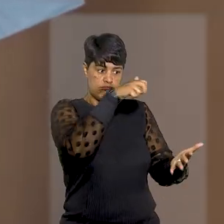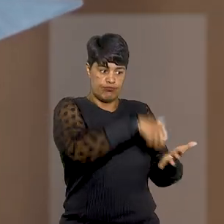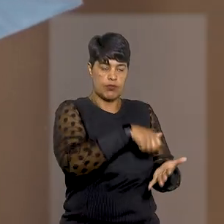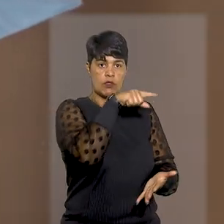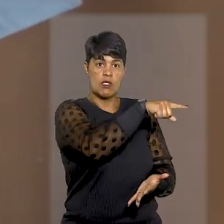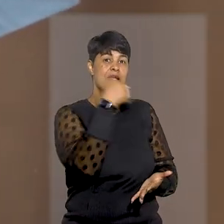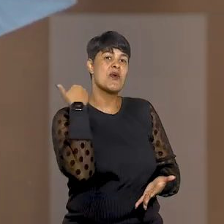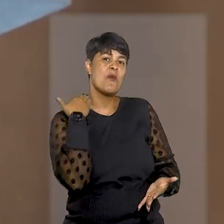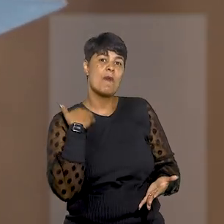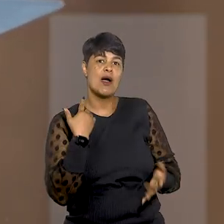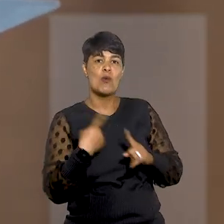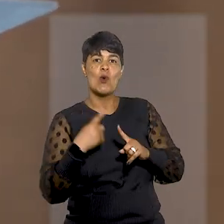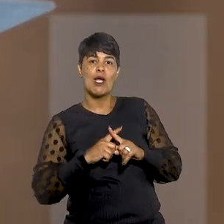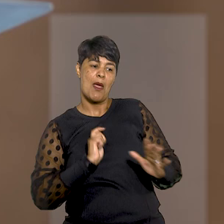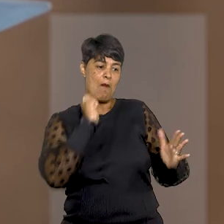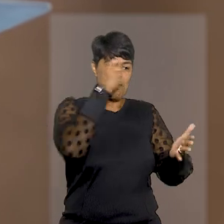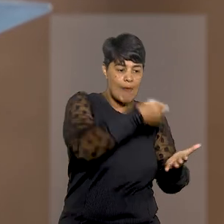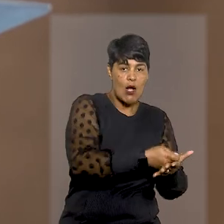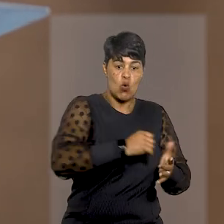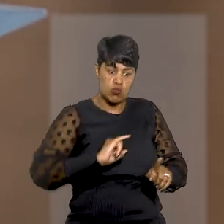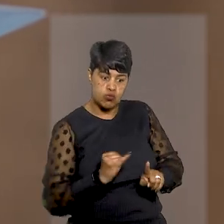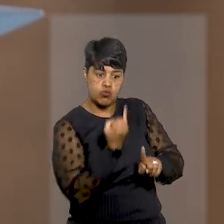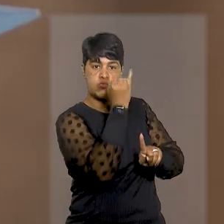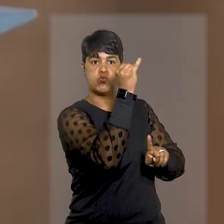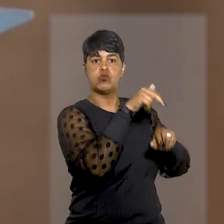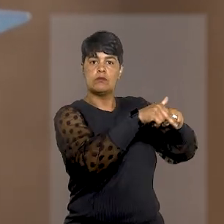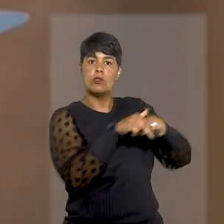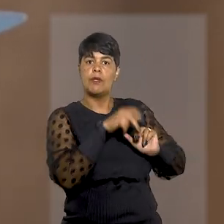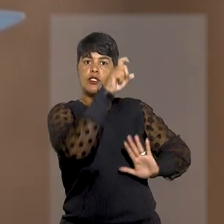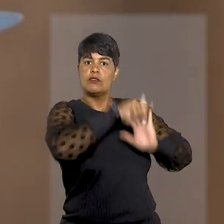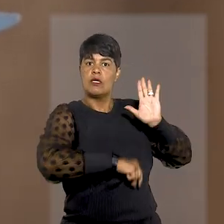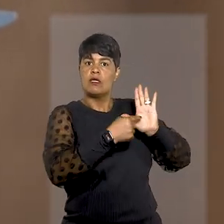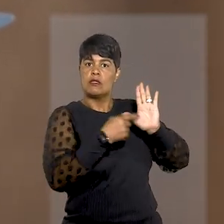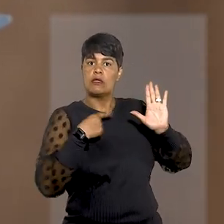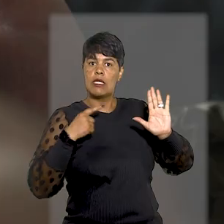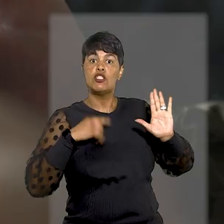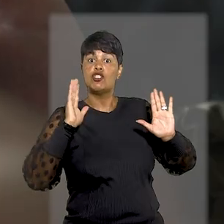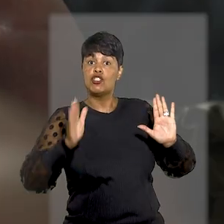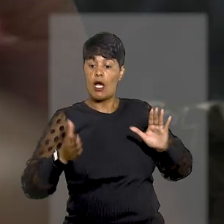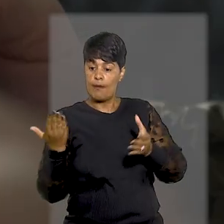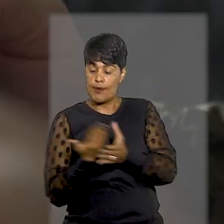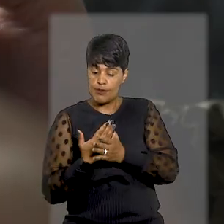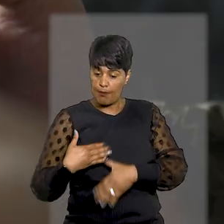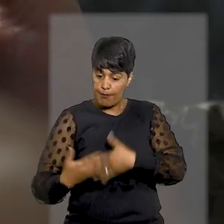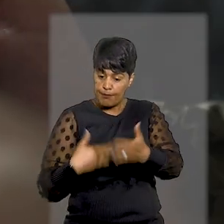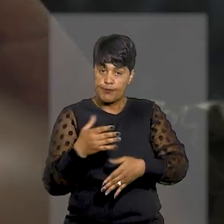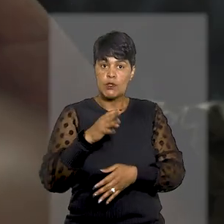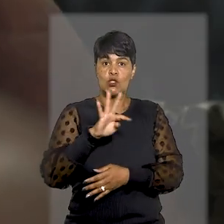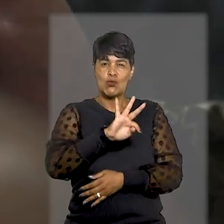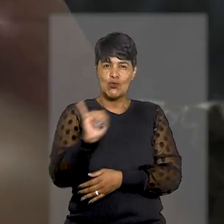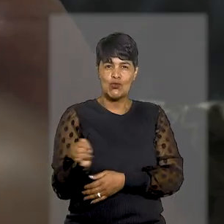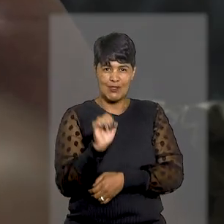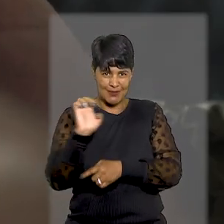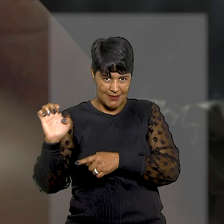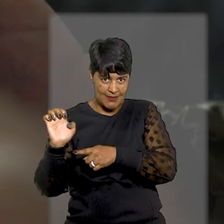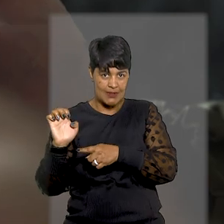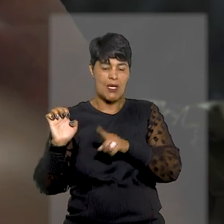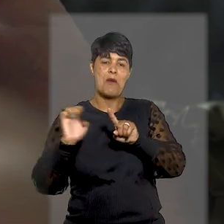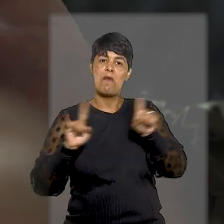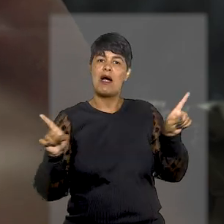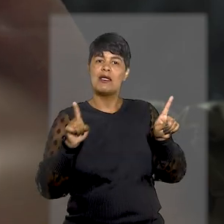ao pagamento de juros sobre valores de tarifas que em processo que tramitou em Juizado Especial foram